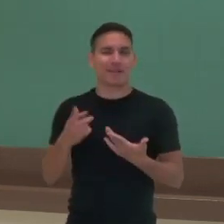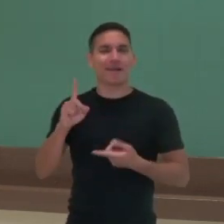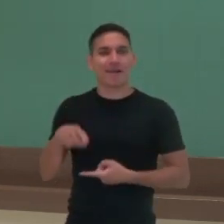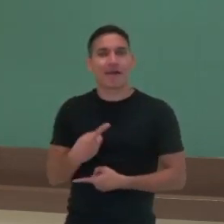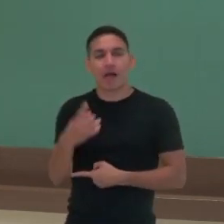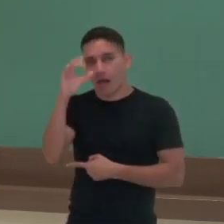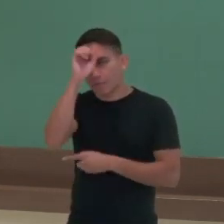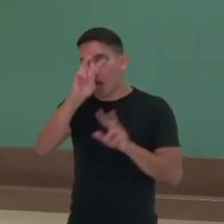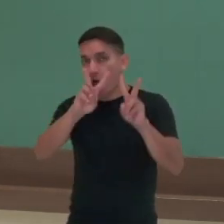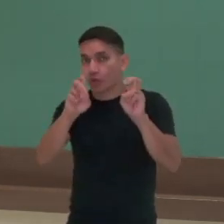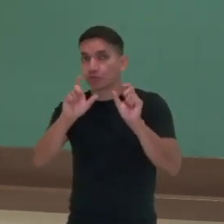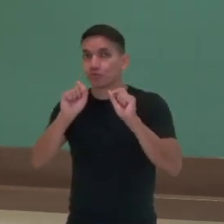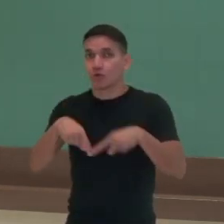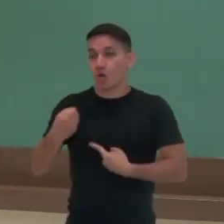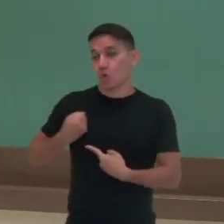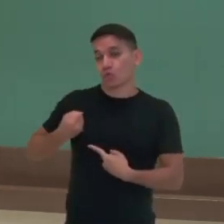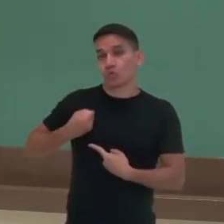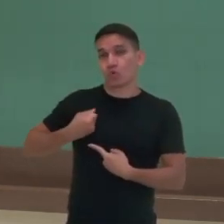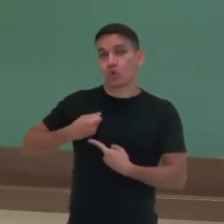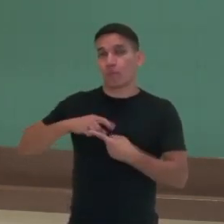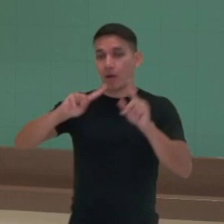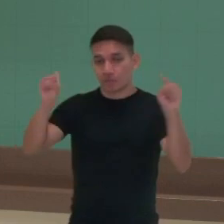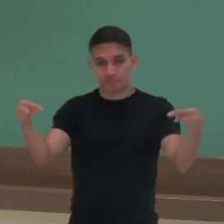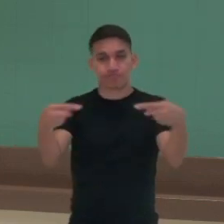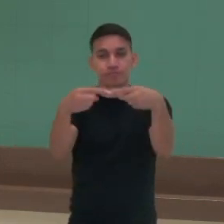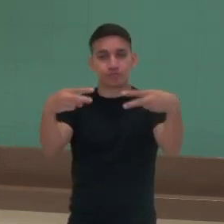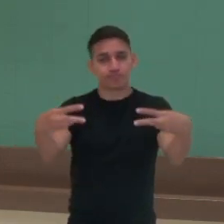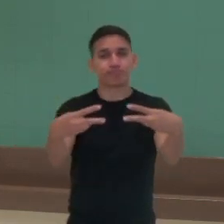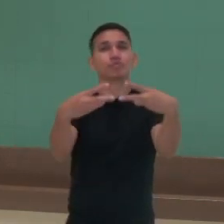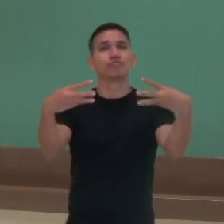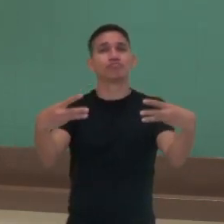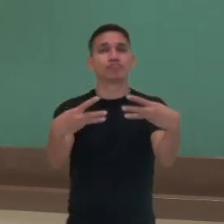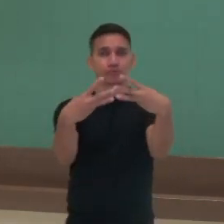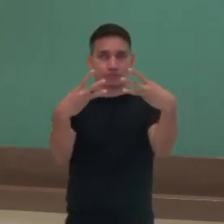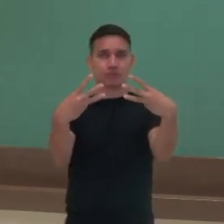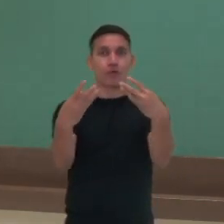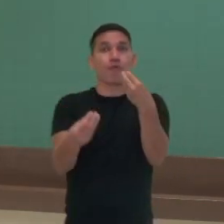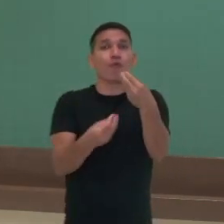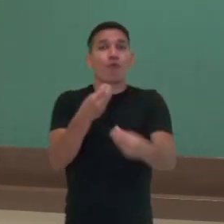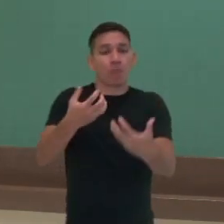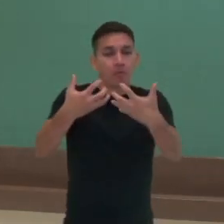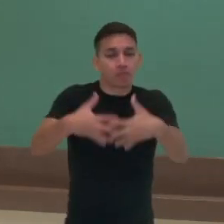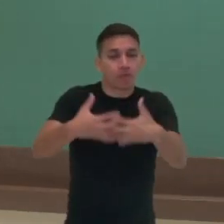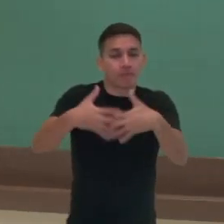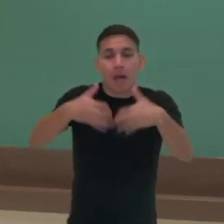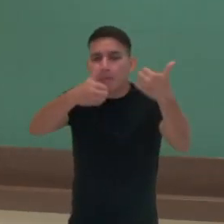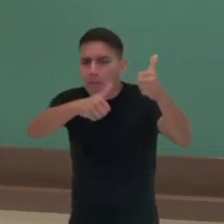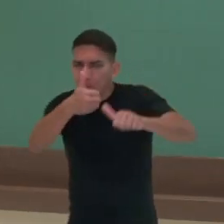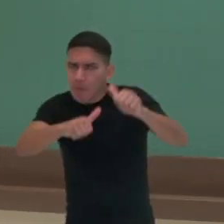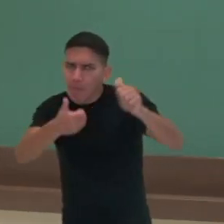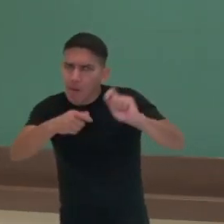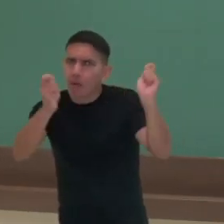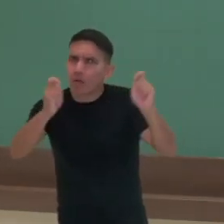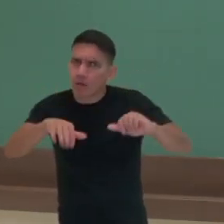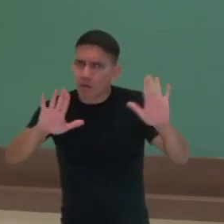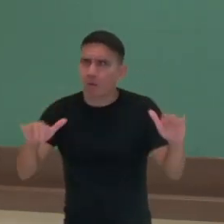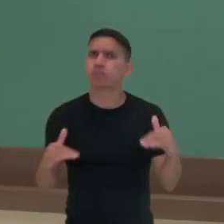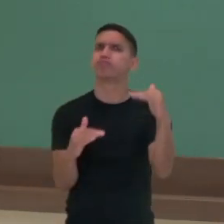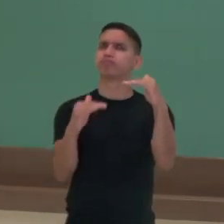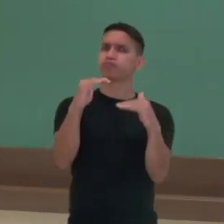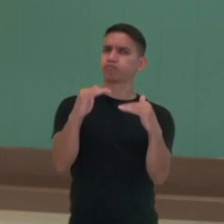vimos sobre os números diretamente proporcionais, como verificar se esses números são ou não